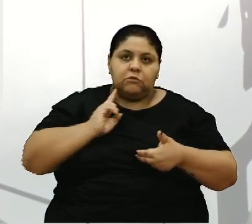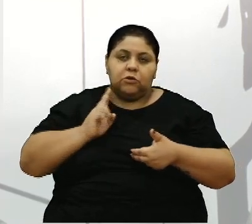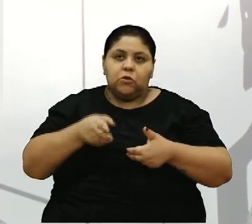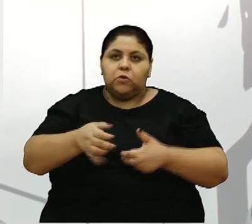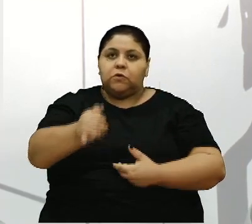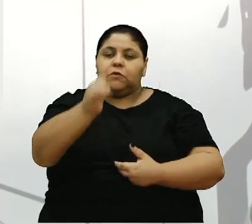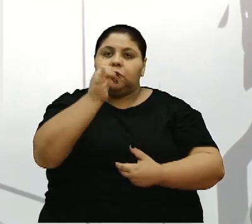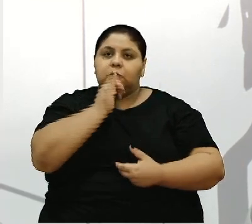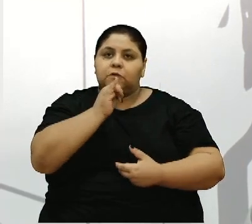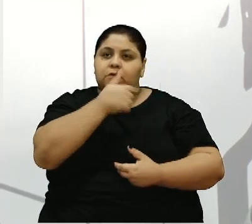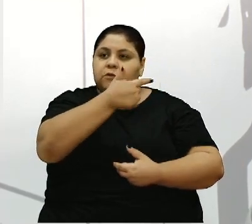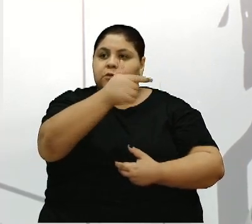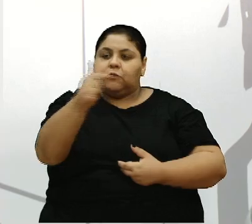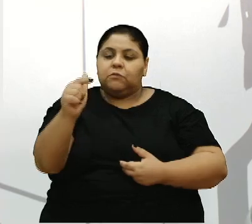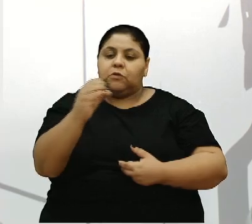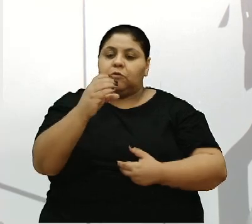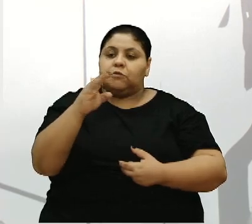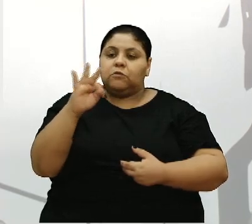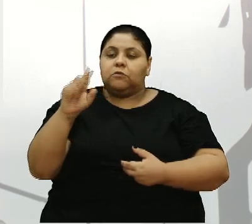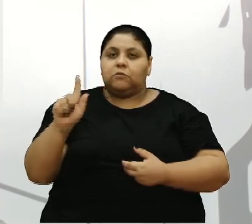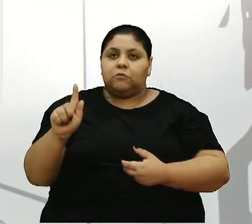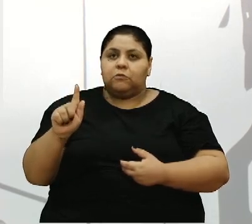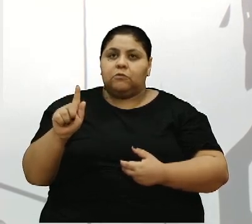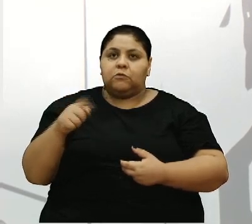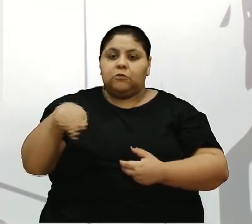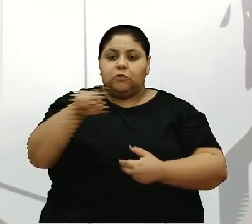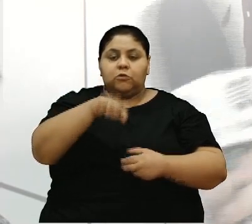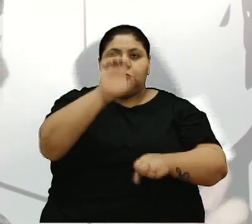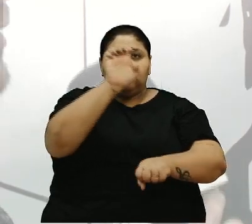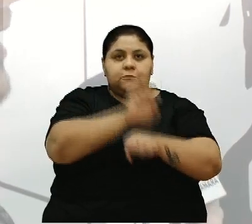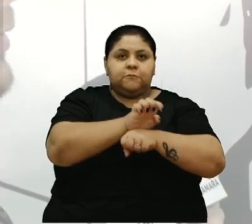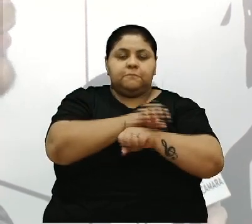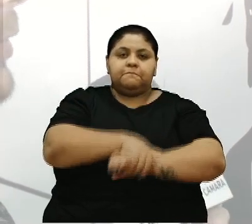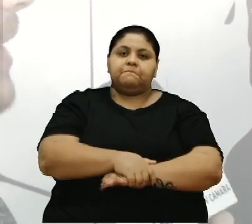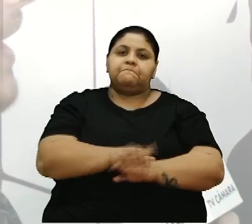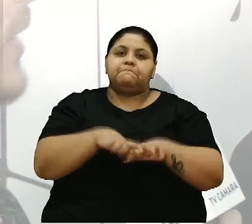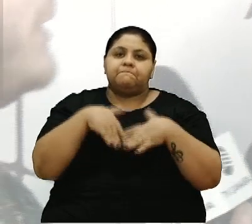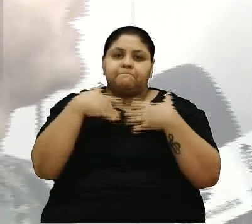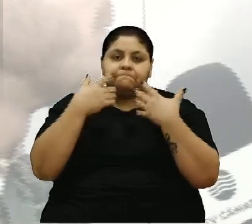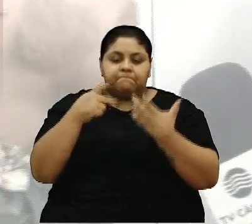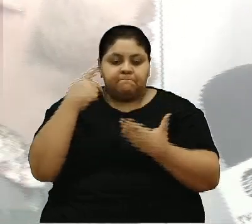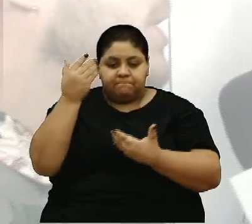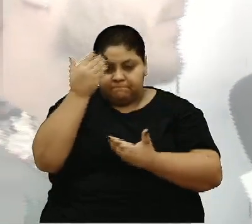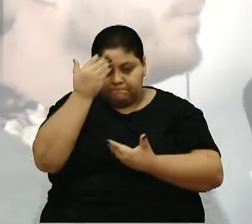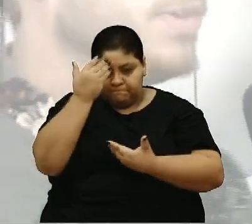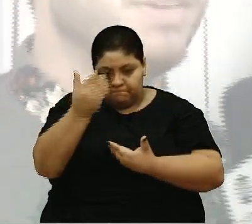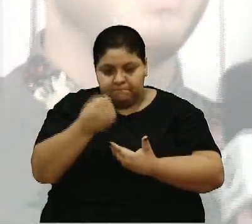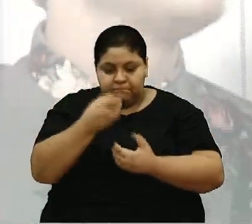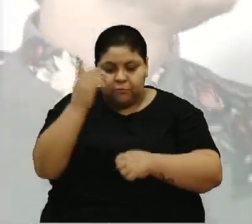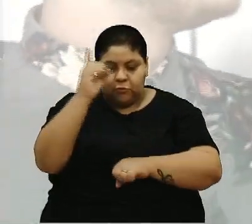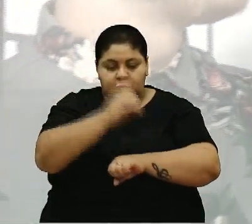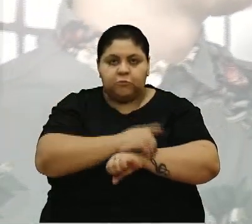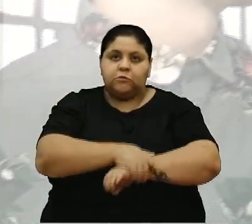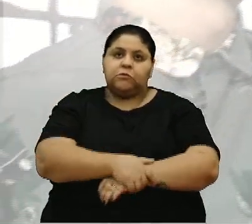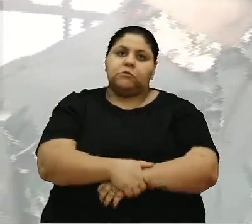exemplo para outros CTGs do nosso estado. Então, vereador, muito obrigado e tenha um bom dia. Bom dia, um grande abraço.